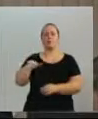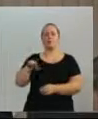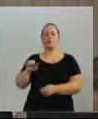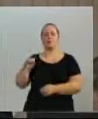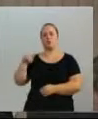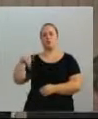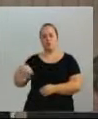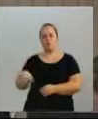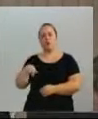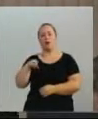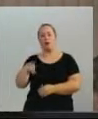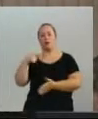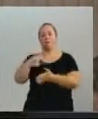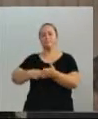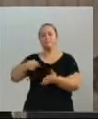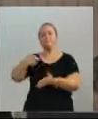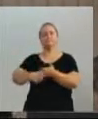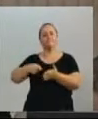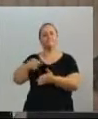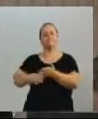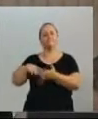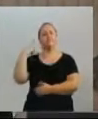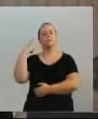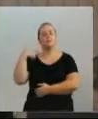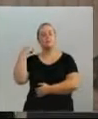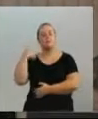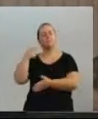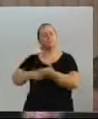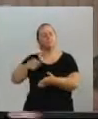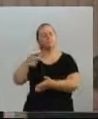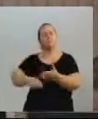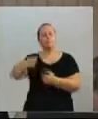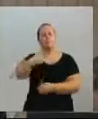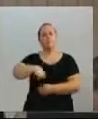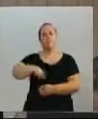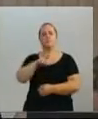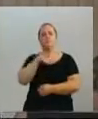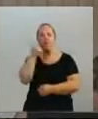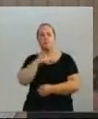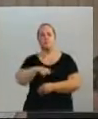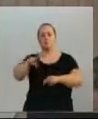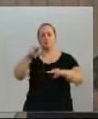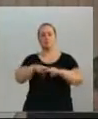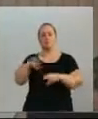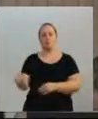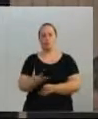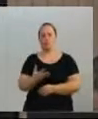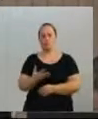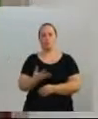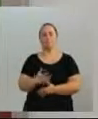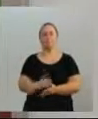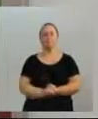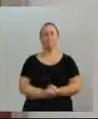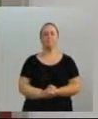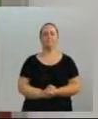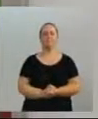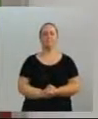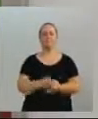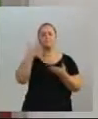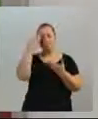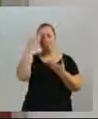deputados que mais lutou para que a gente pudesse ter um novo complexo penitenciário. Obrigado